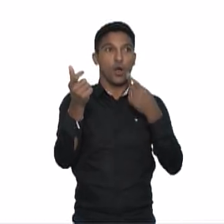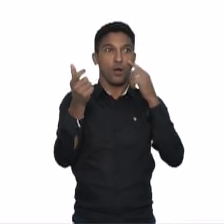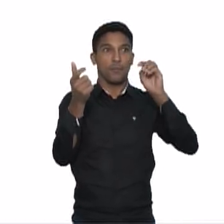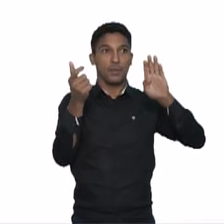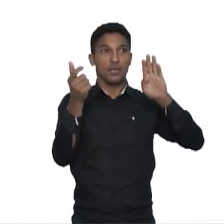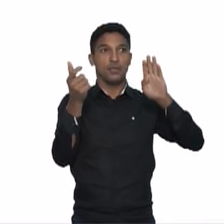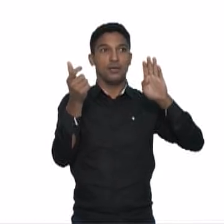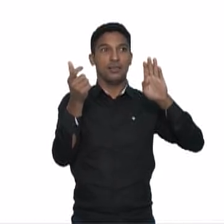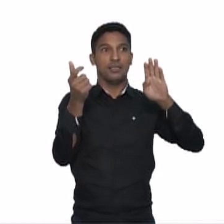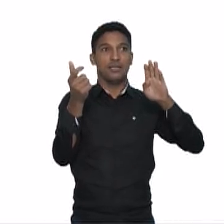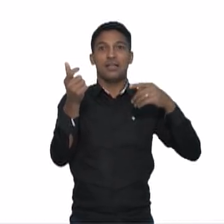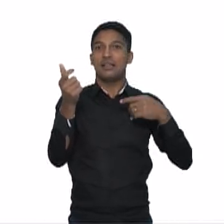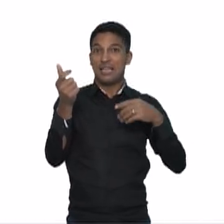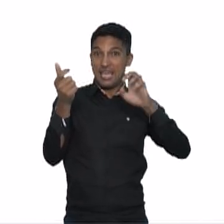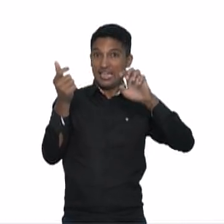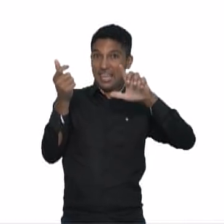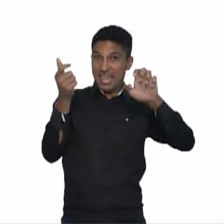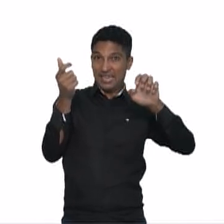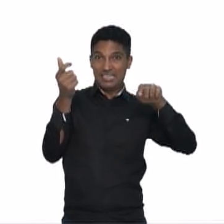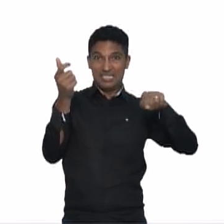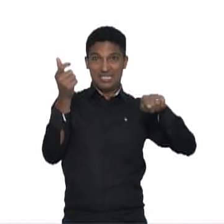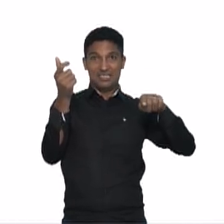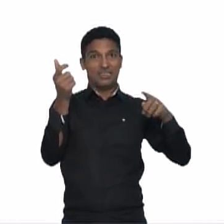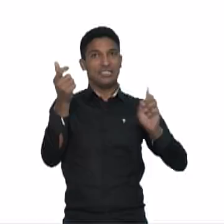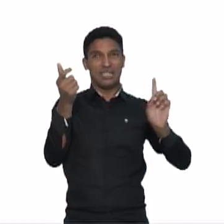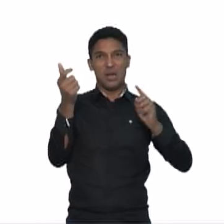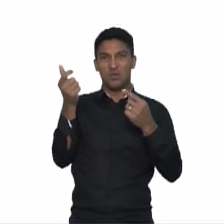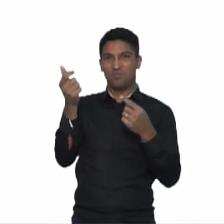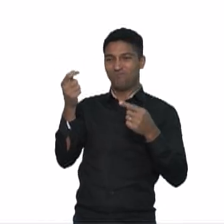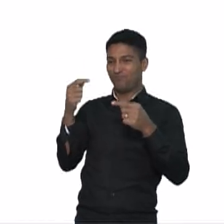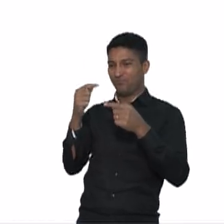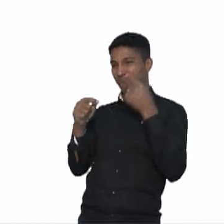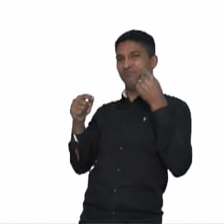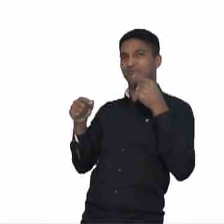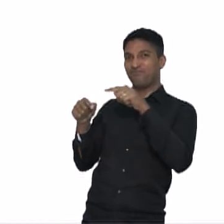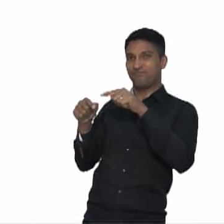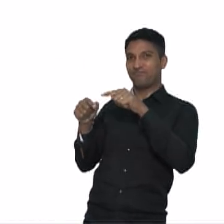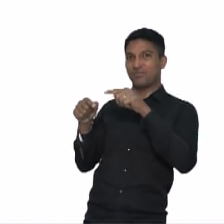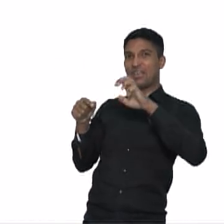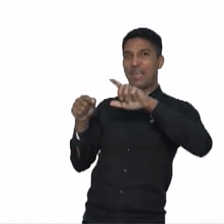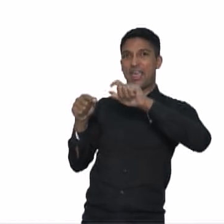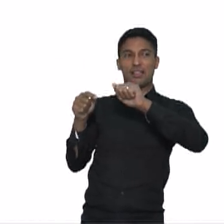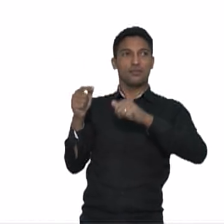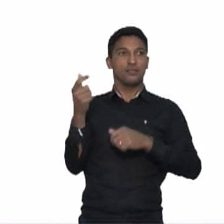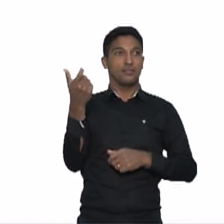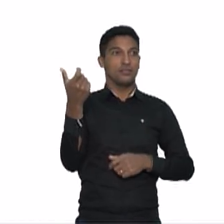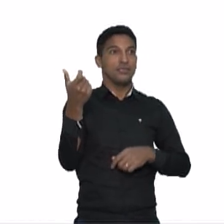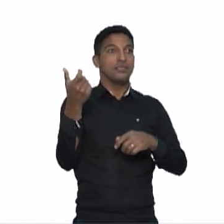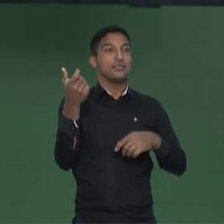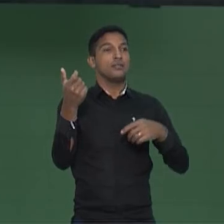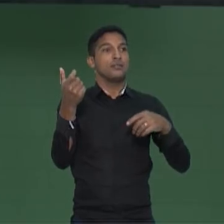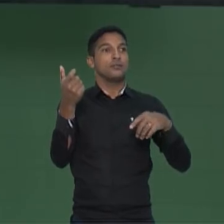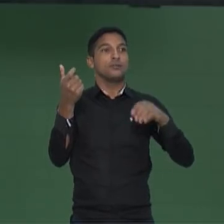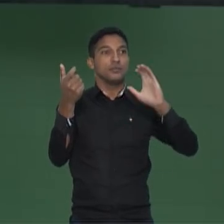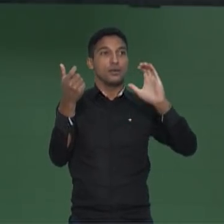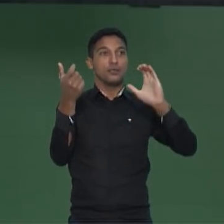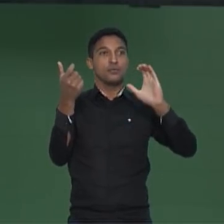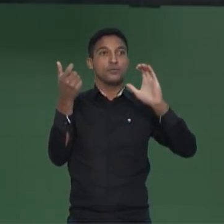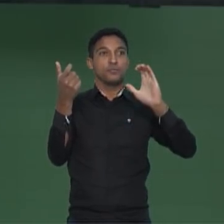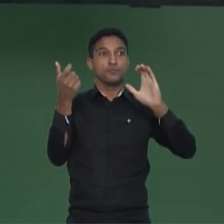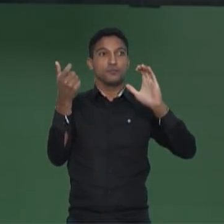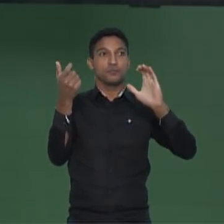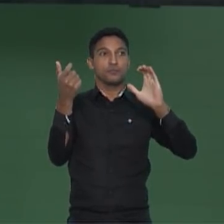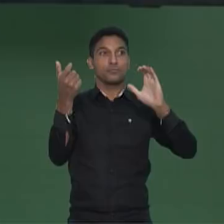Gostamos músicas calmas. Letra D. Acredito suas melhoras. Em cada espaço